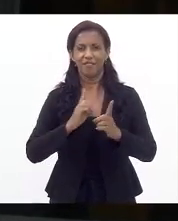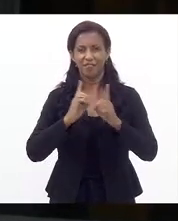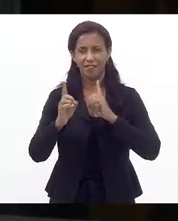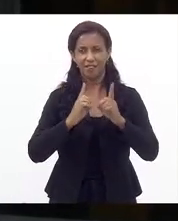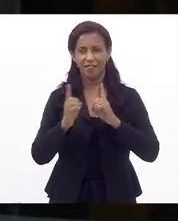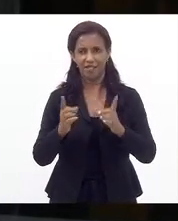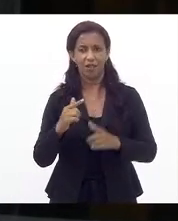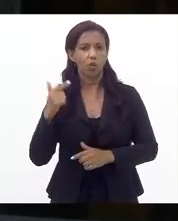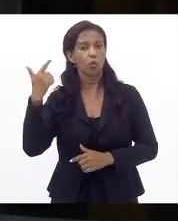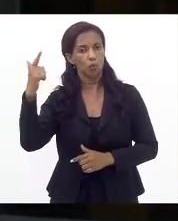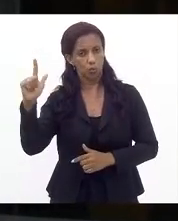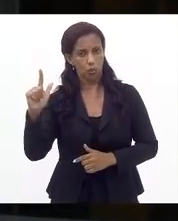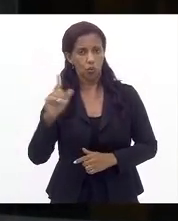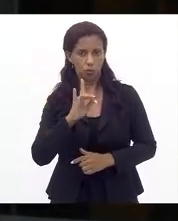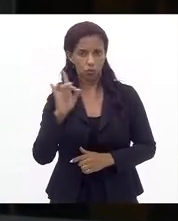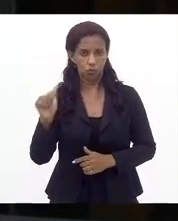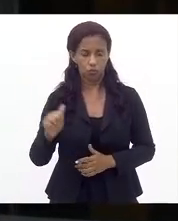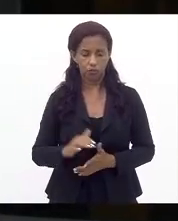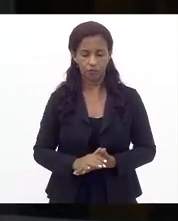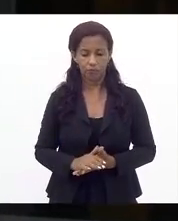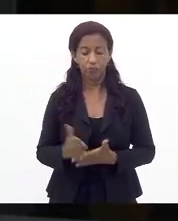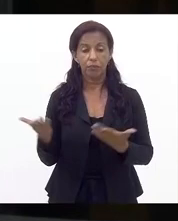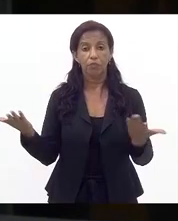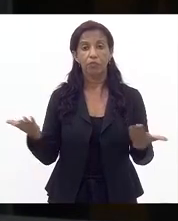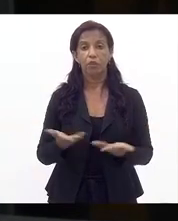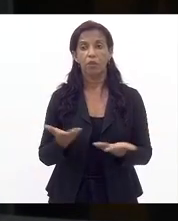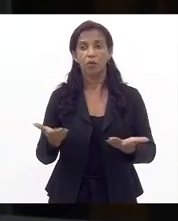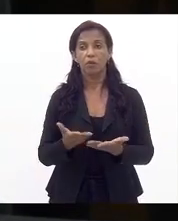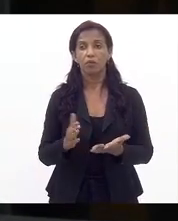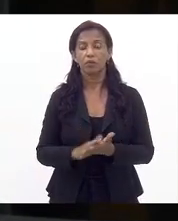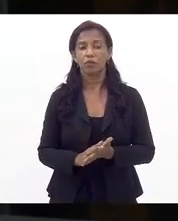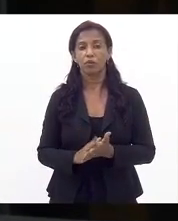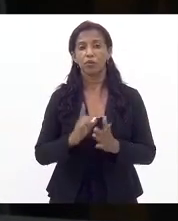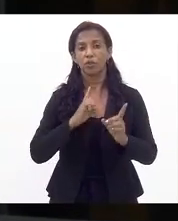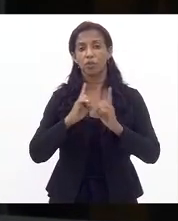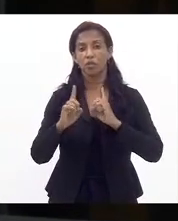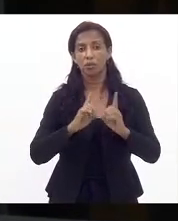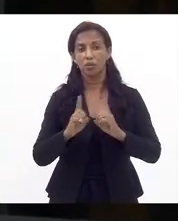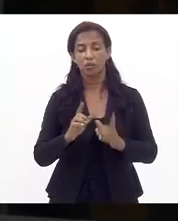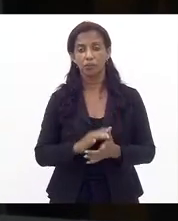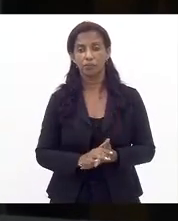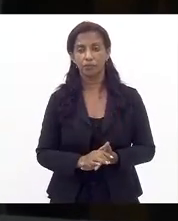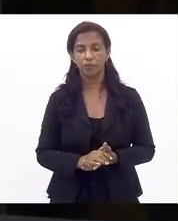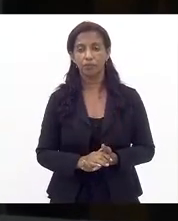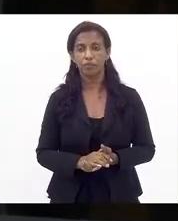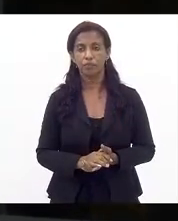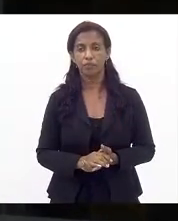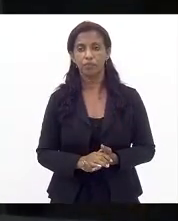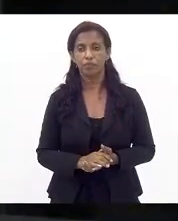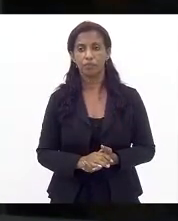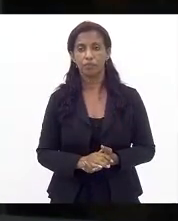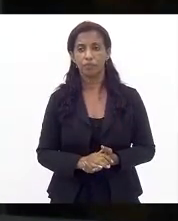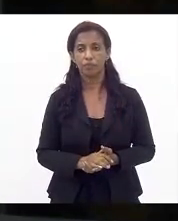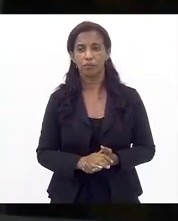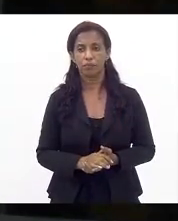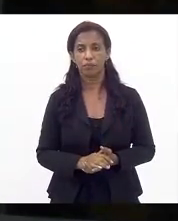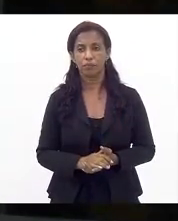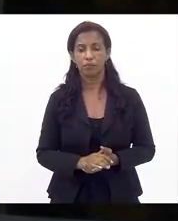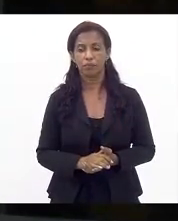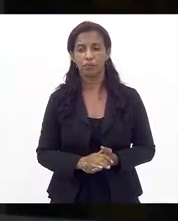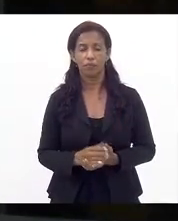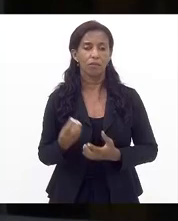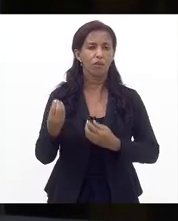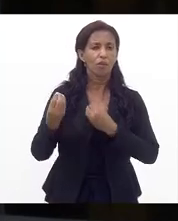fazê-lo e numa outra ocasião o que nós estamos aqui a discutir efetivamente é